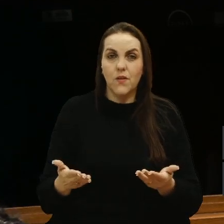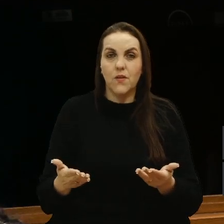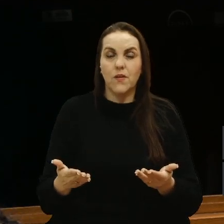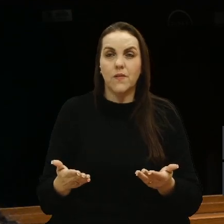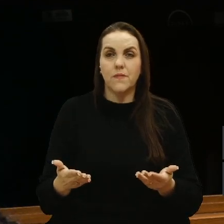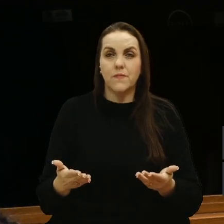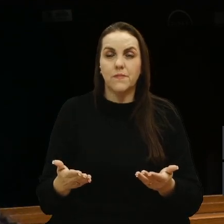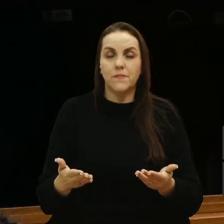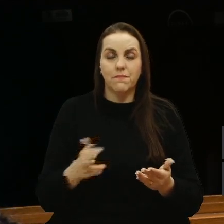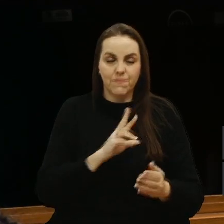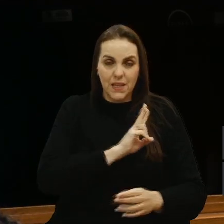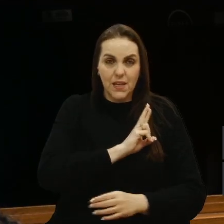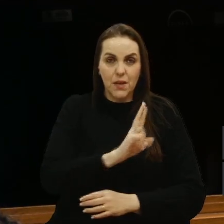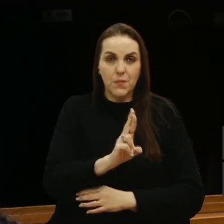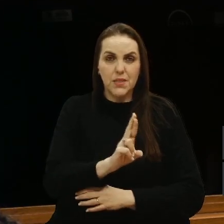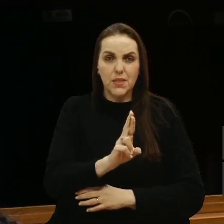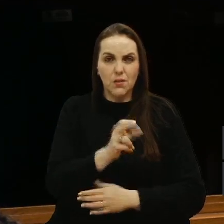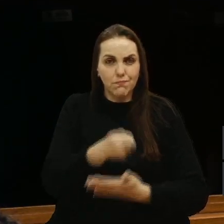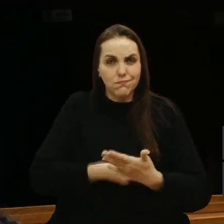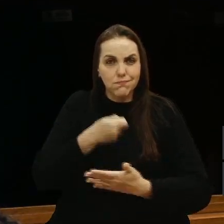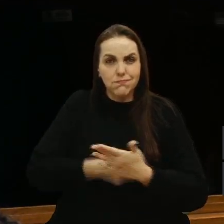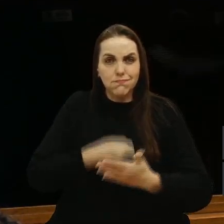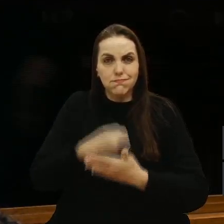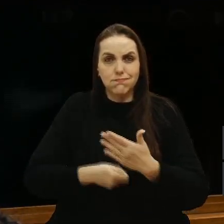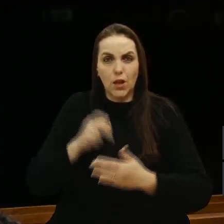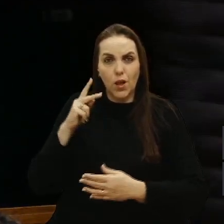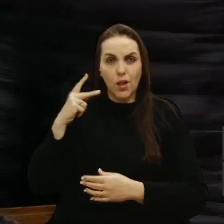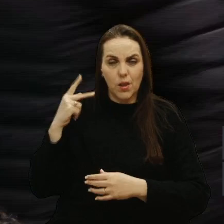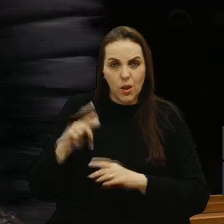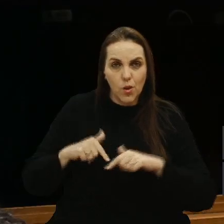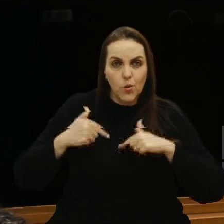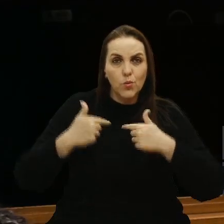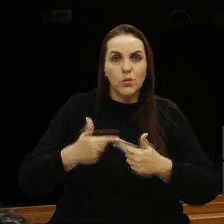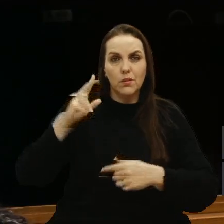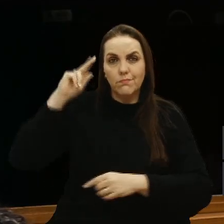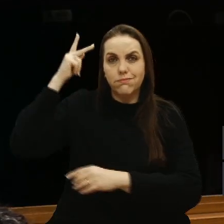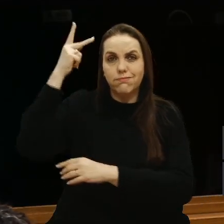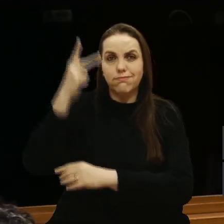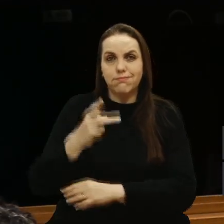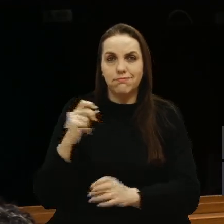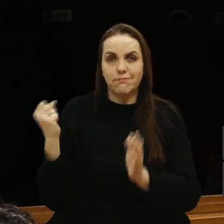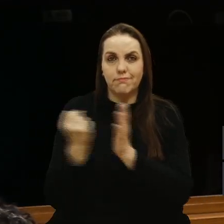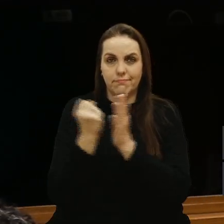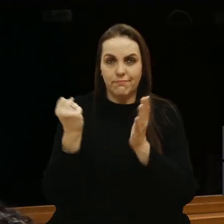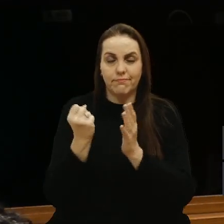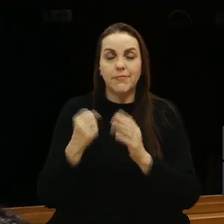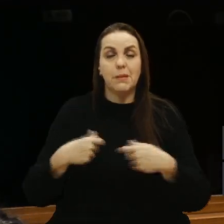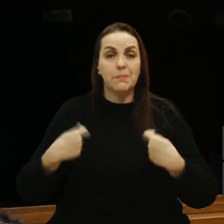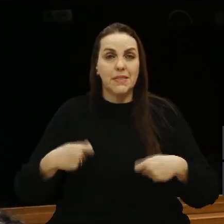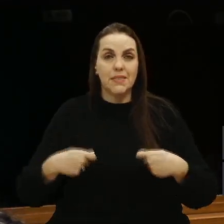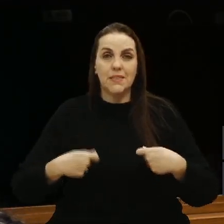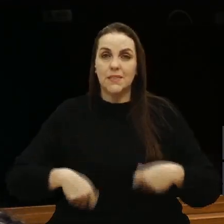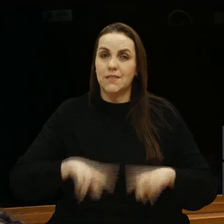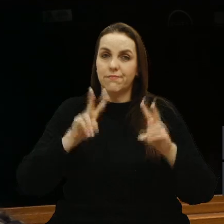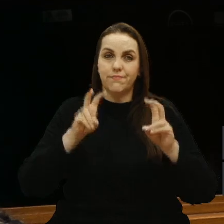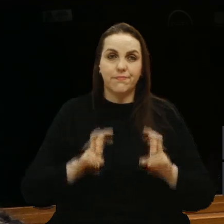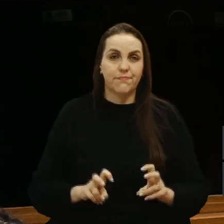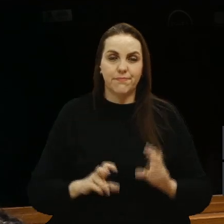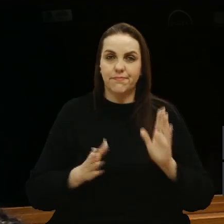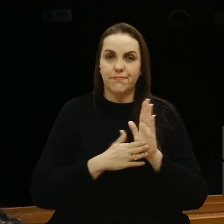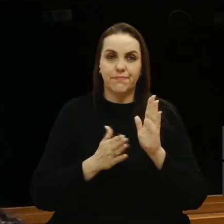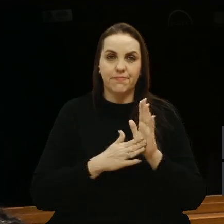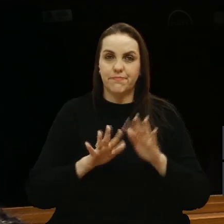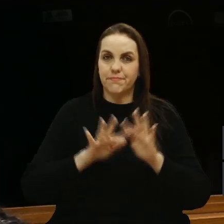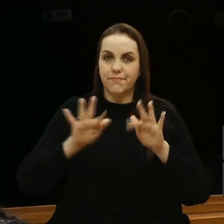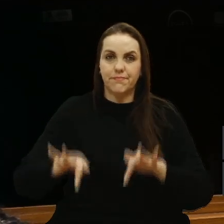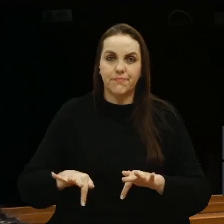representa essa luta histórica que é necessária para que as pautas sejam concretizadas. Então, a vereadora Rose, as